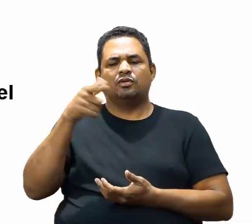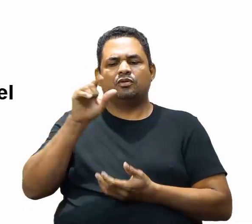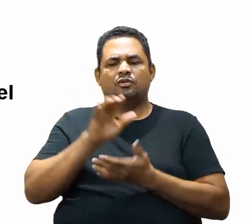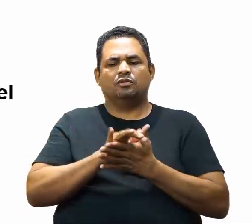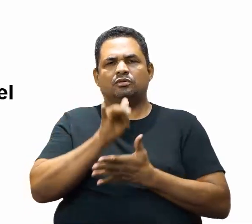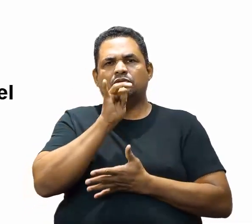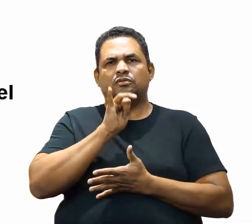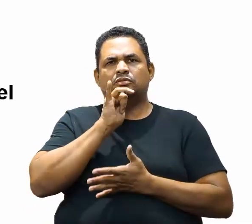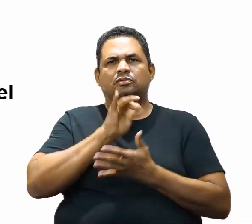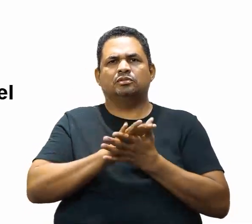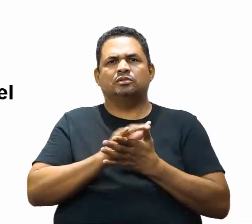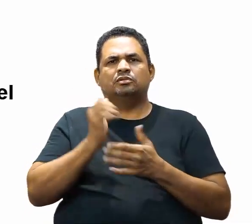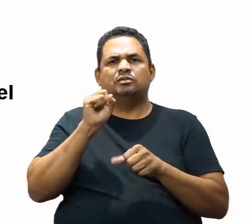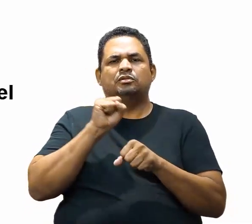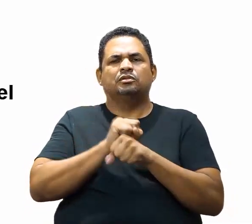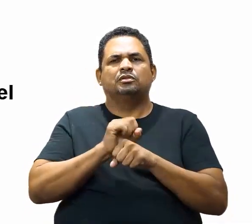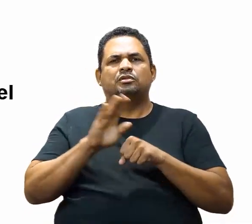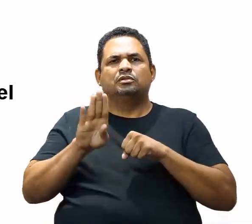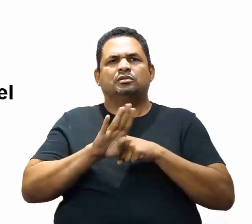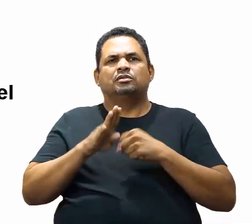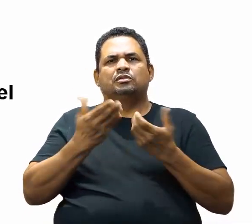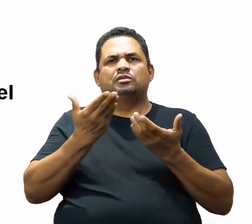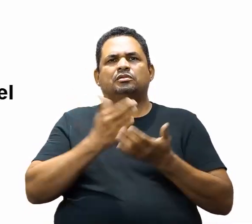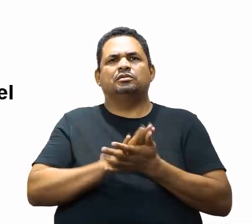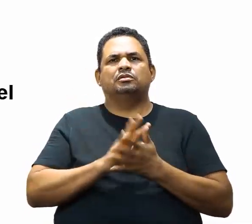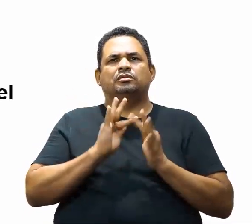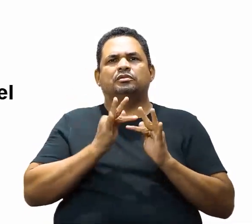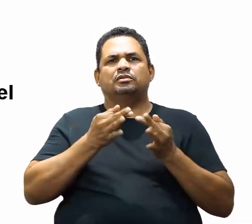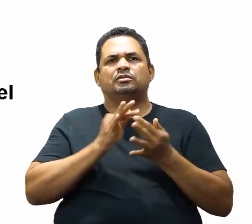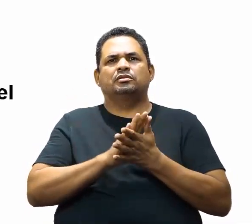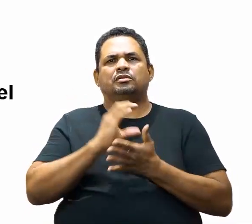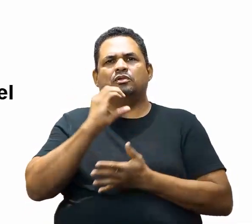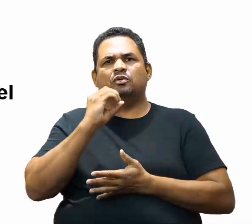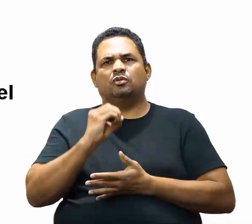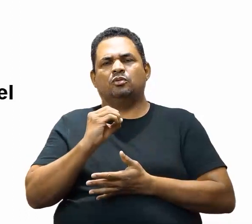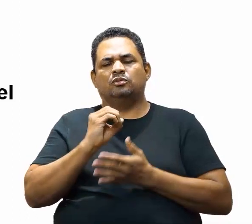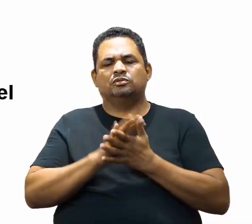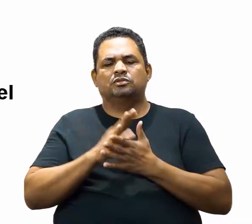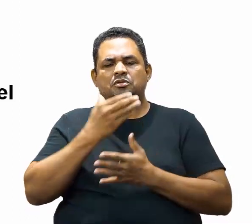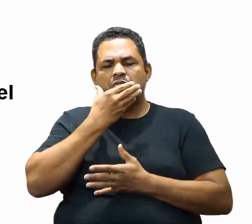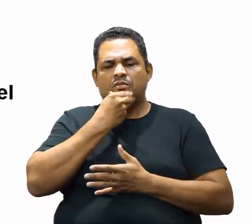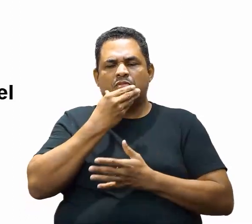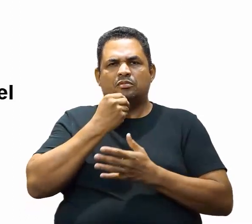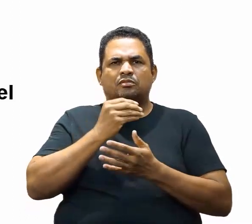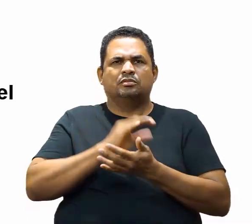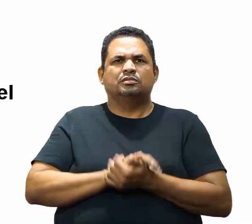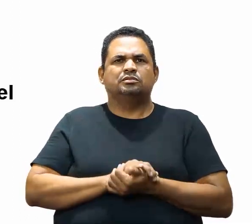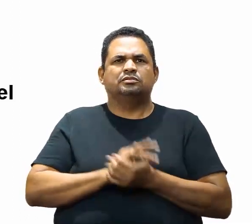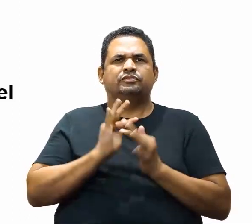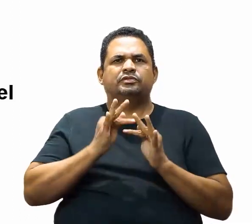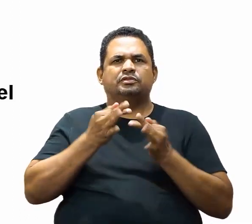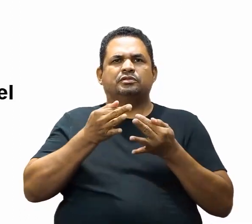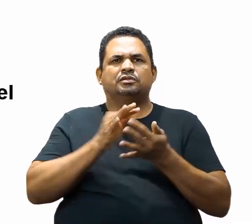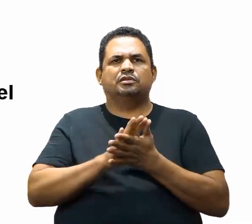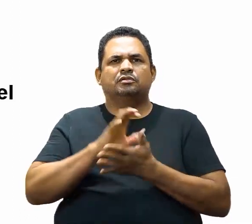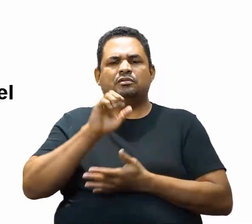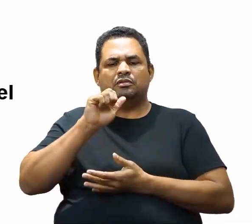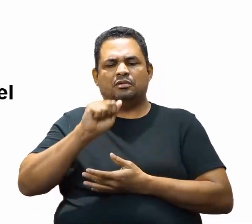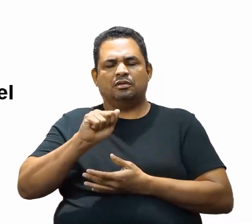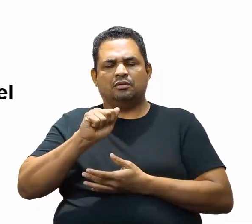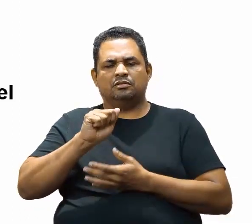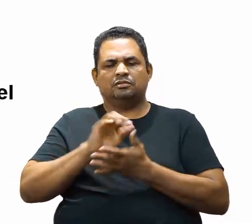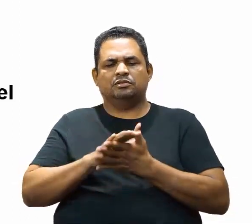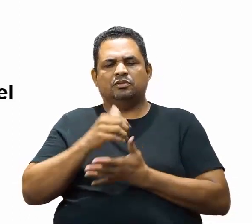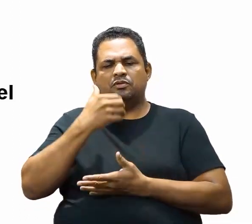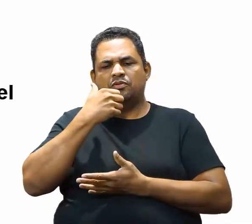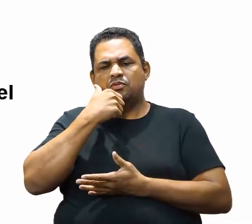de substantivos, que são aqueles terminados em O, que são masculinos, e os que são terminados em A, que são femininos.